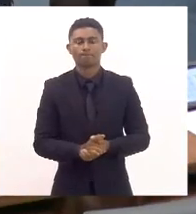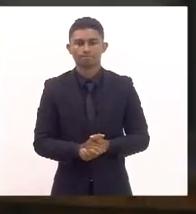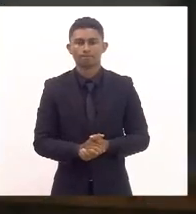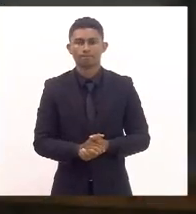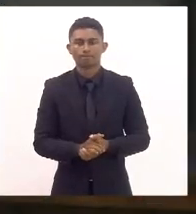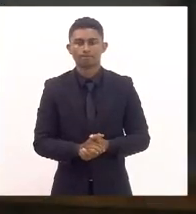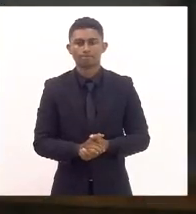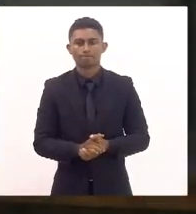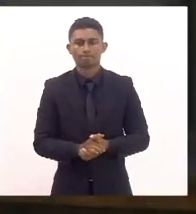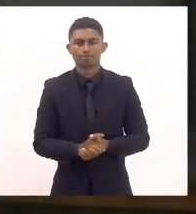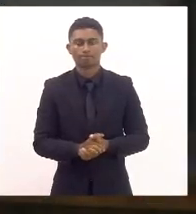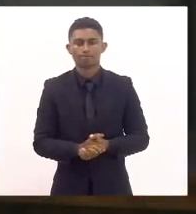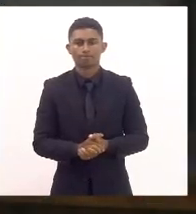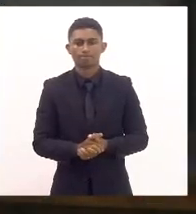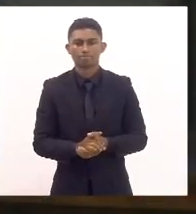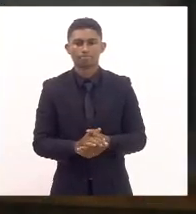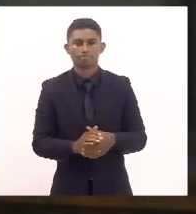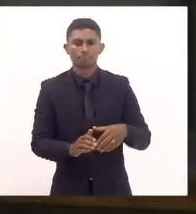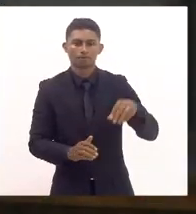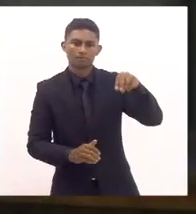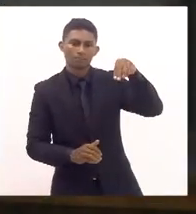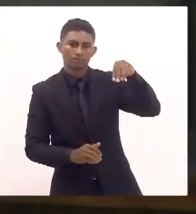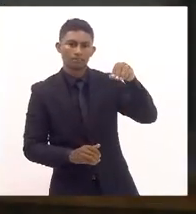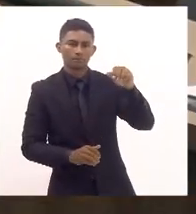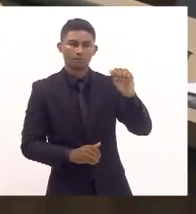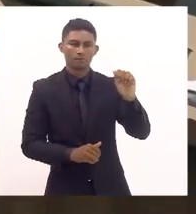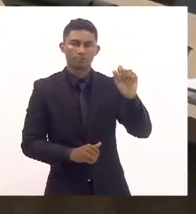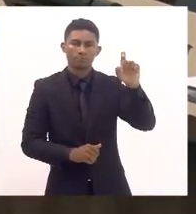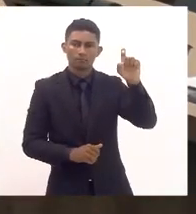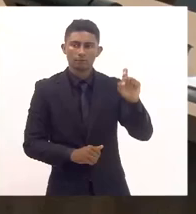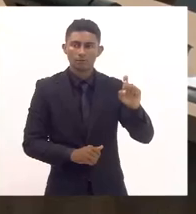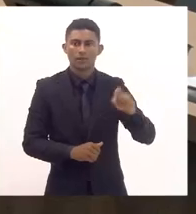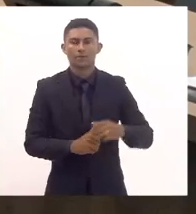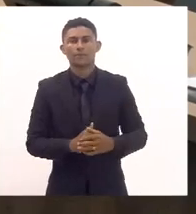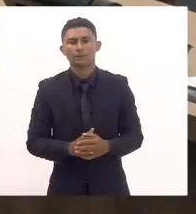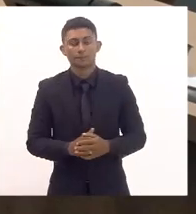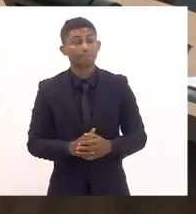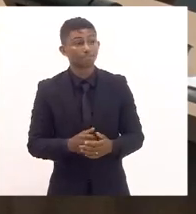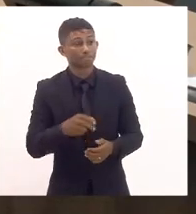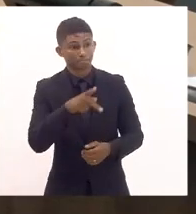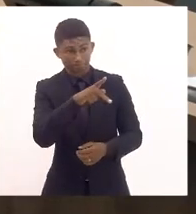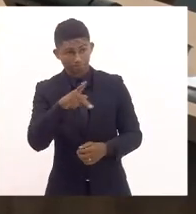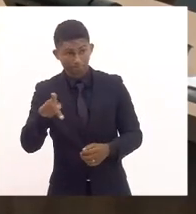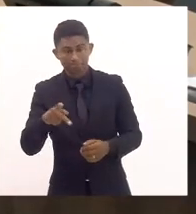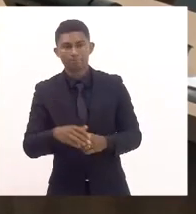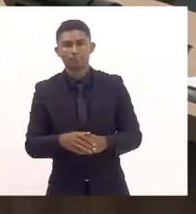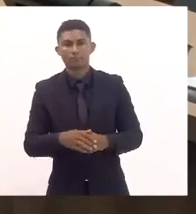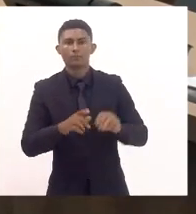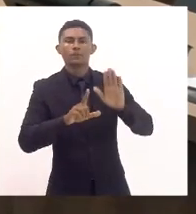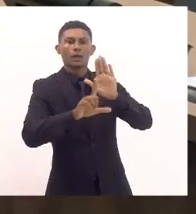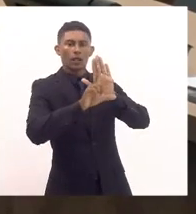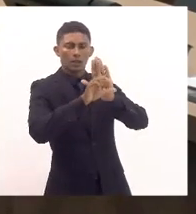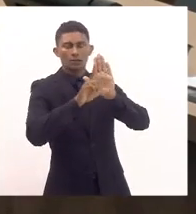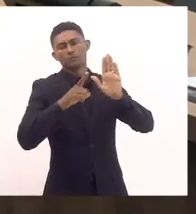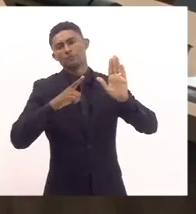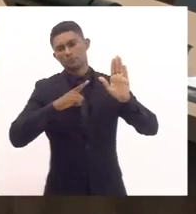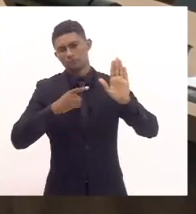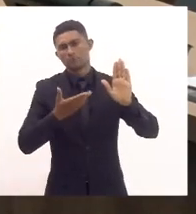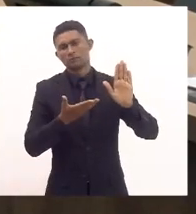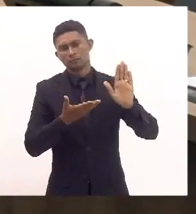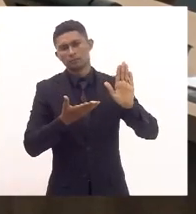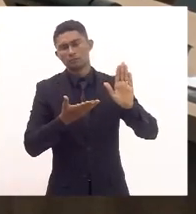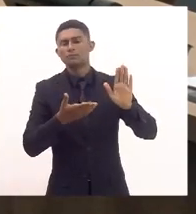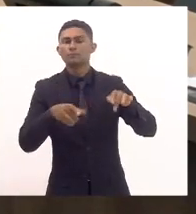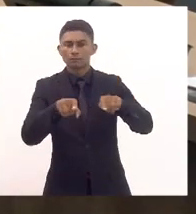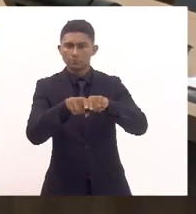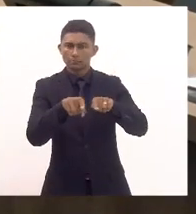o deputado Max Lemos Presidente já que existe a legislação existe a